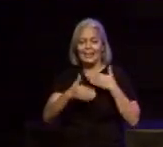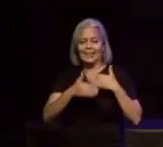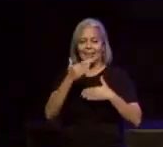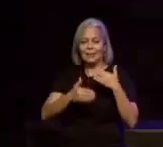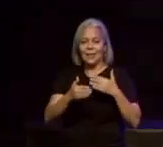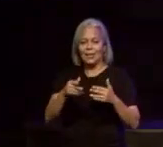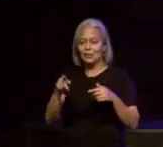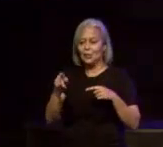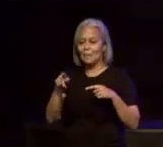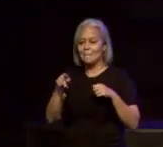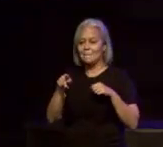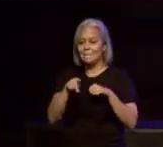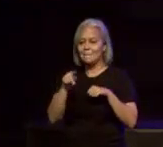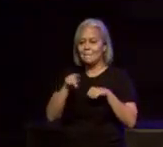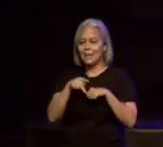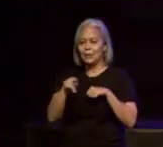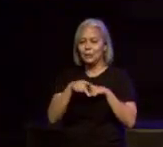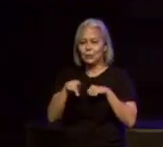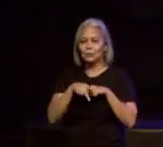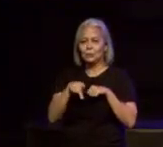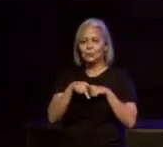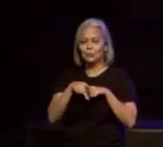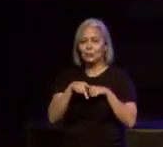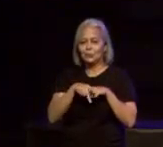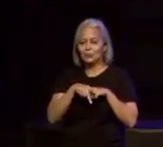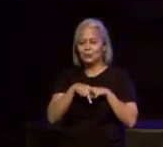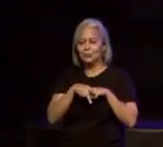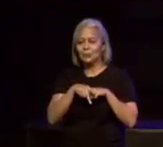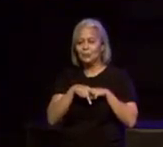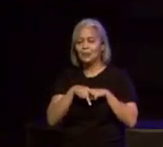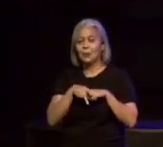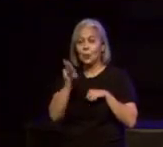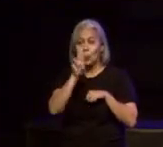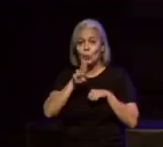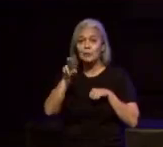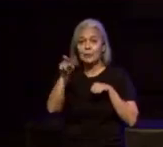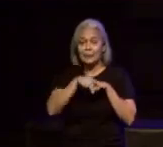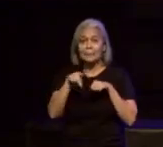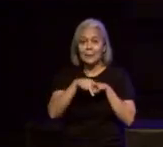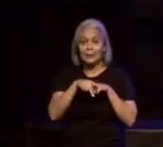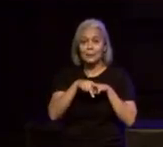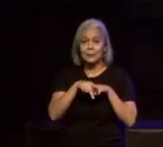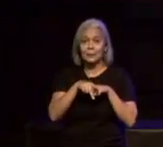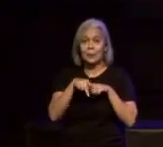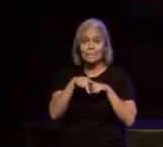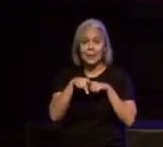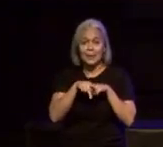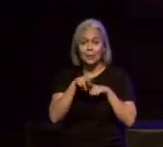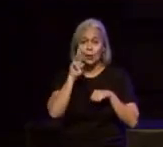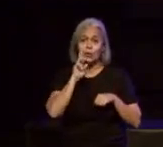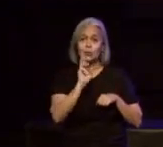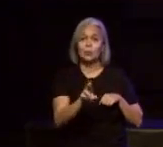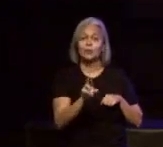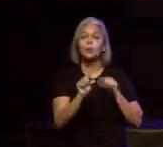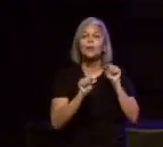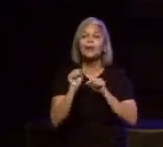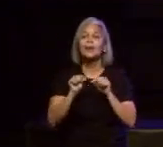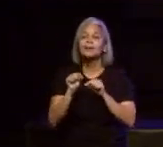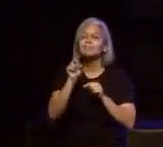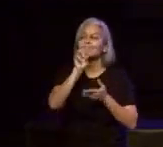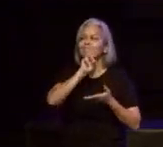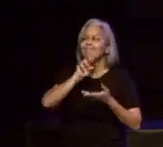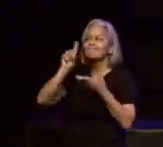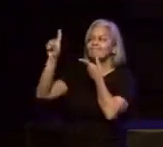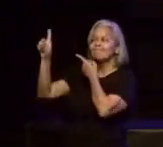de Pedro. Pedro chega e responde no versículo seguinte: Simão Pedro respondeu, o Senhor é o Cristo. Essa é